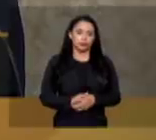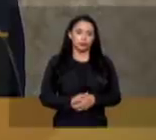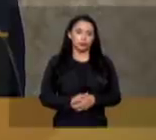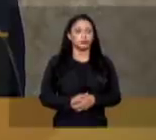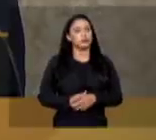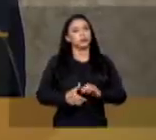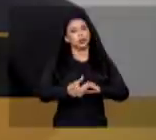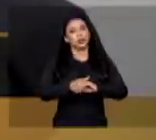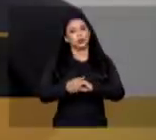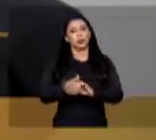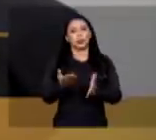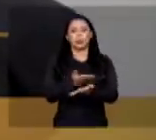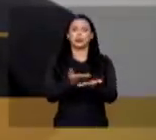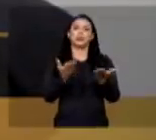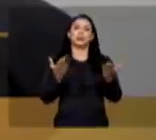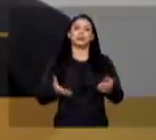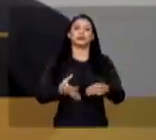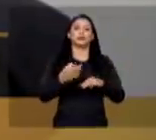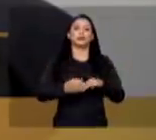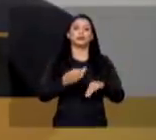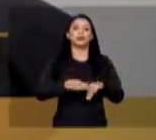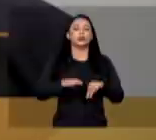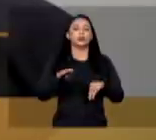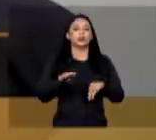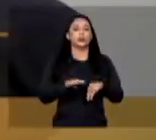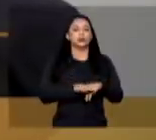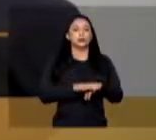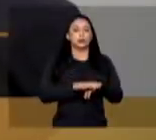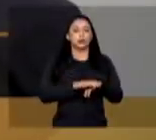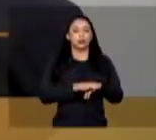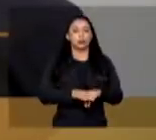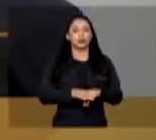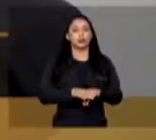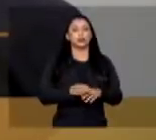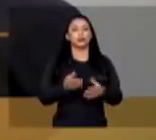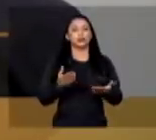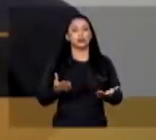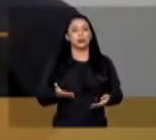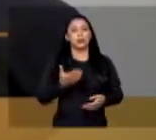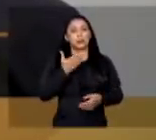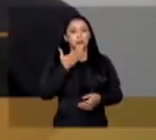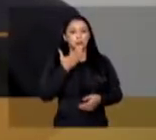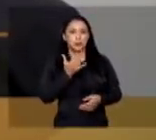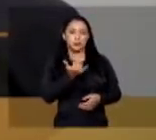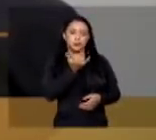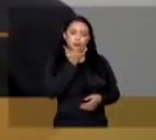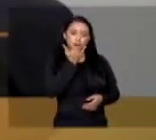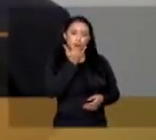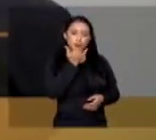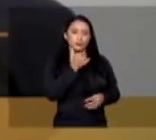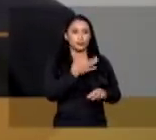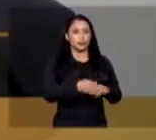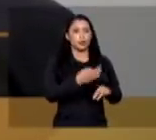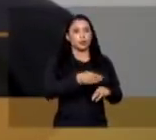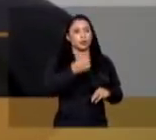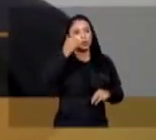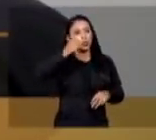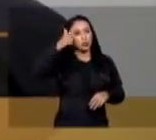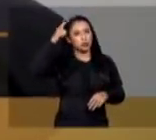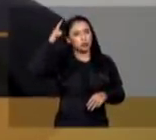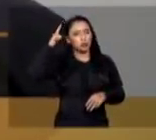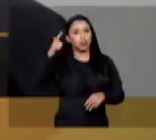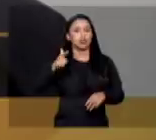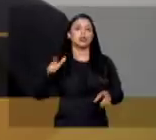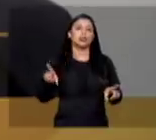Cumprimentar todos os ministros, cumprimentar a Vossa Excelência e pedir todas as vênias ao ministro Alexandre de Moraes e agora ao